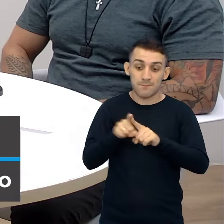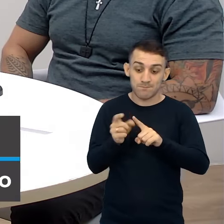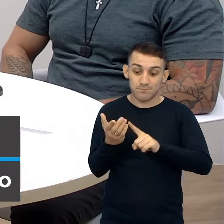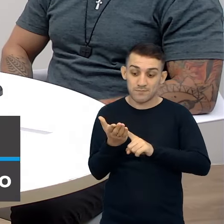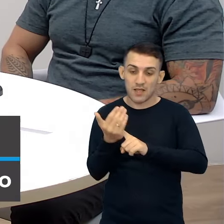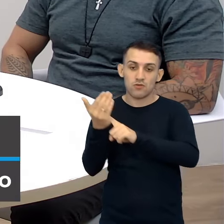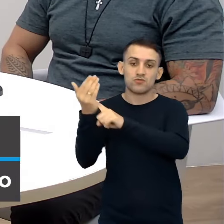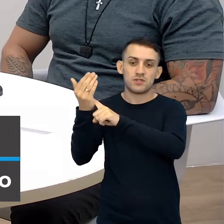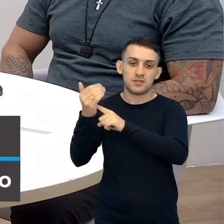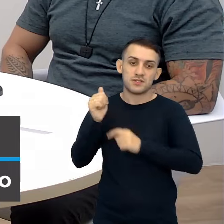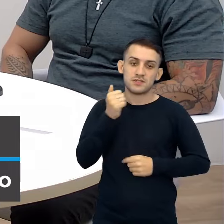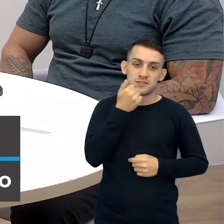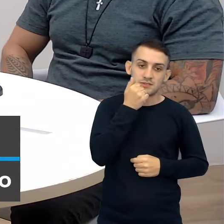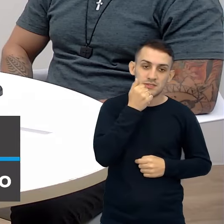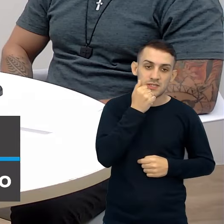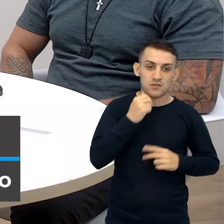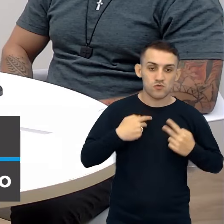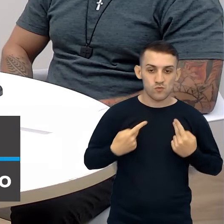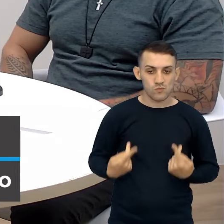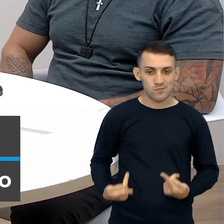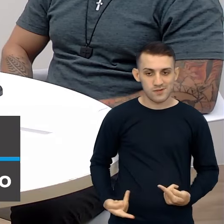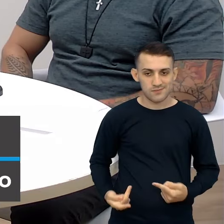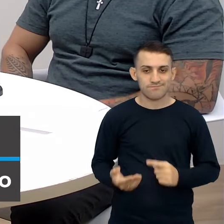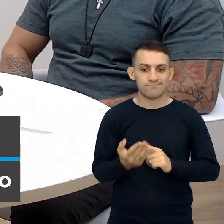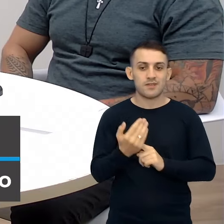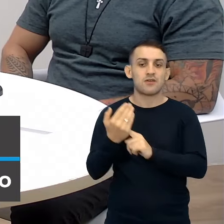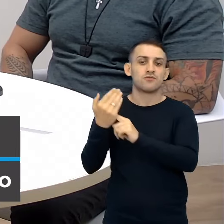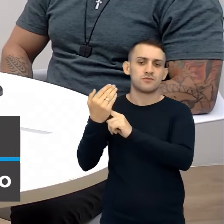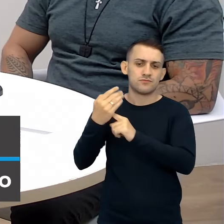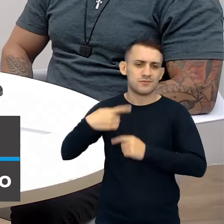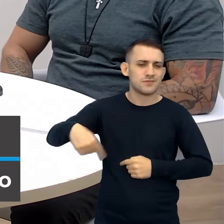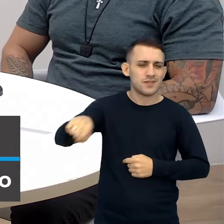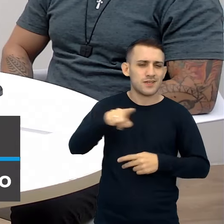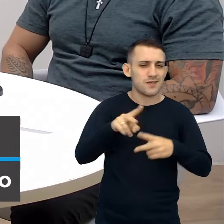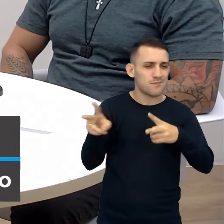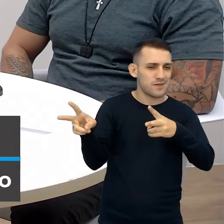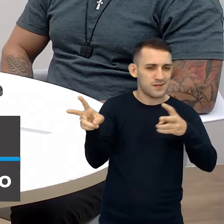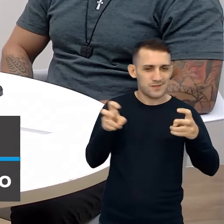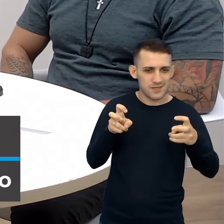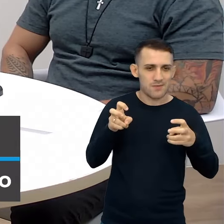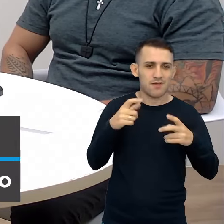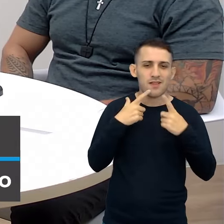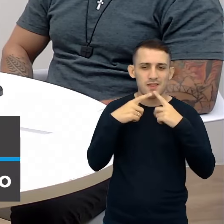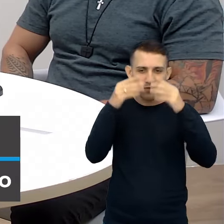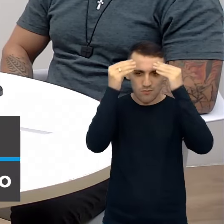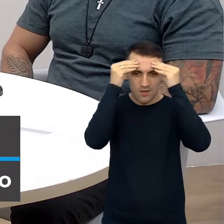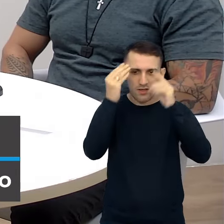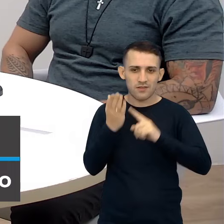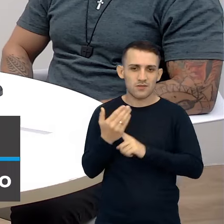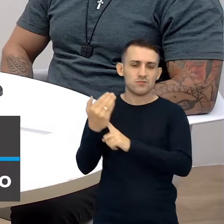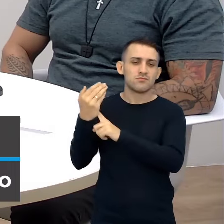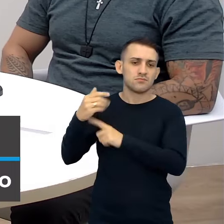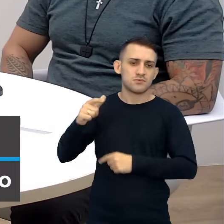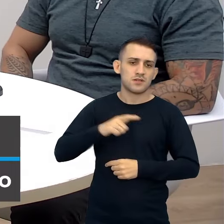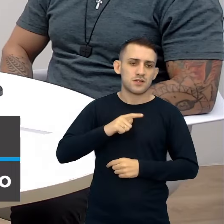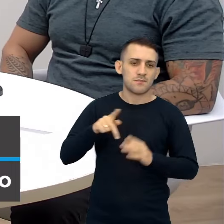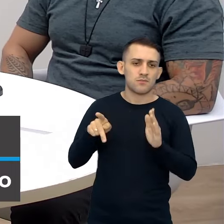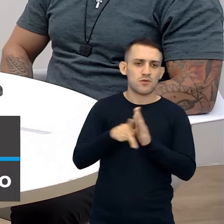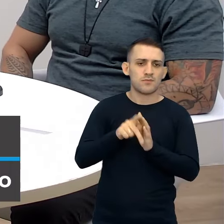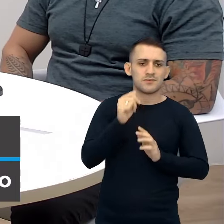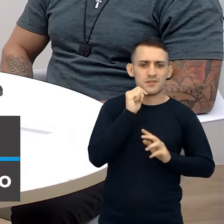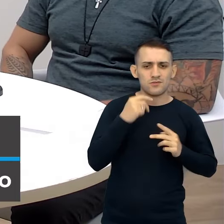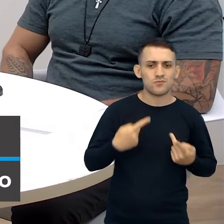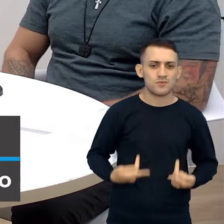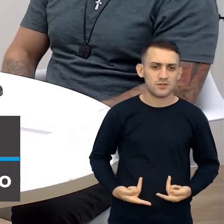tecnologias. Ciências humanas e suas tecnologias. Percebe que quando eu falo área de linguagem e suas tecnologias, então eu vou lá para ciências humanas.